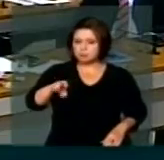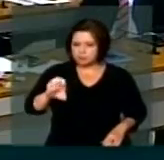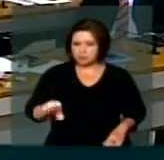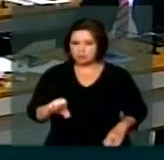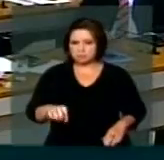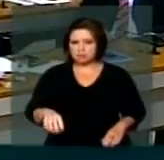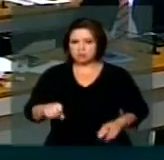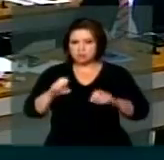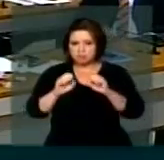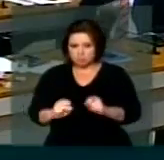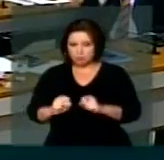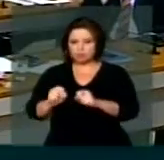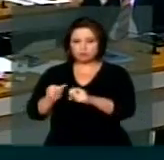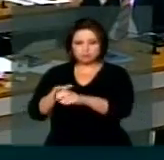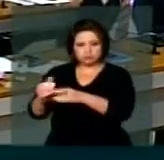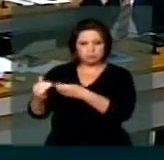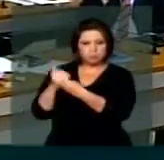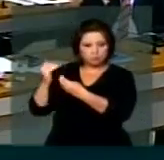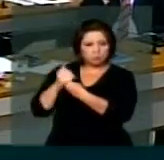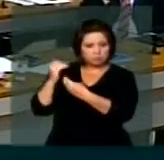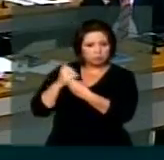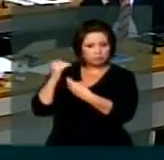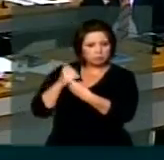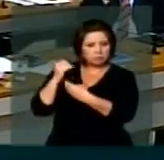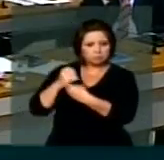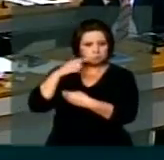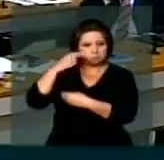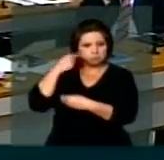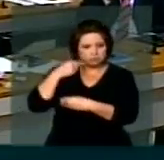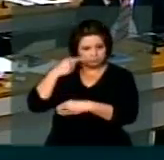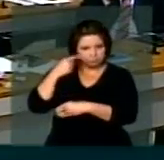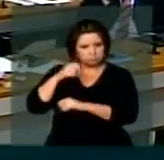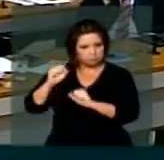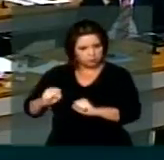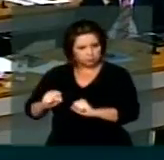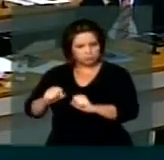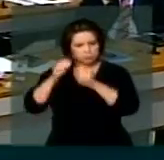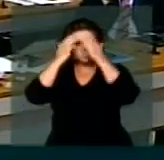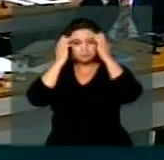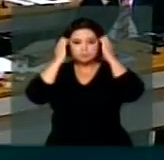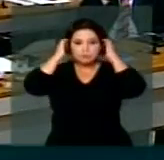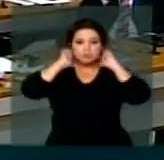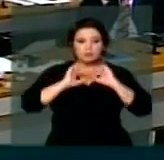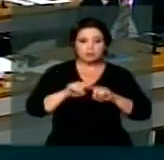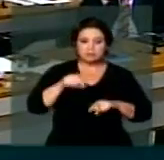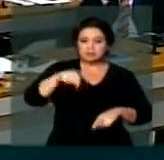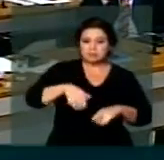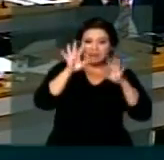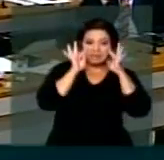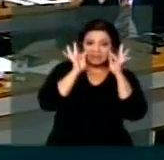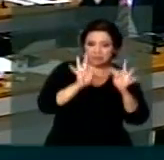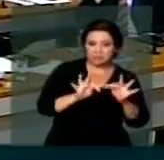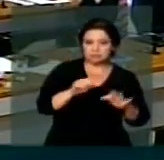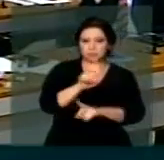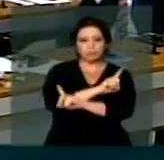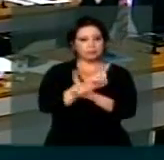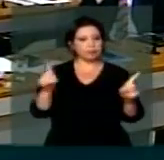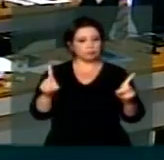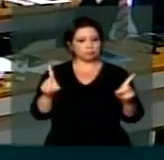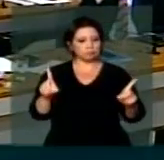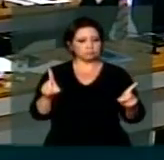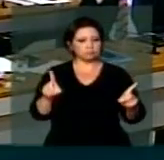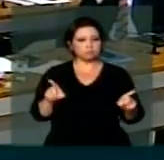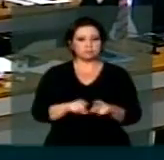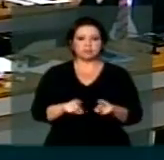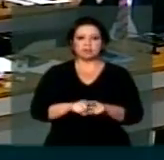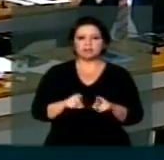como acusado, ele pode ser orientado, ele pode ser orientado pelo seu advogado. Se aqui estiver como testemunha, não. Não existe assim,